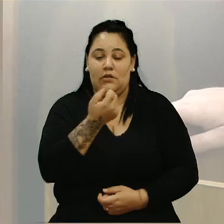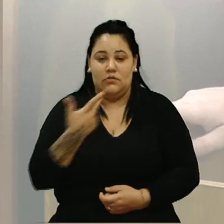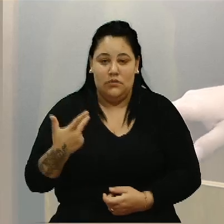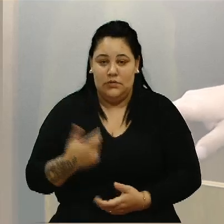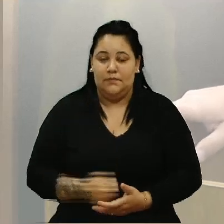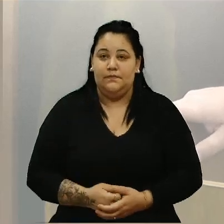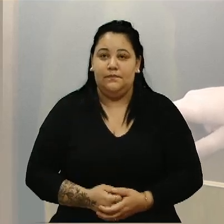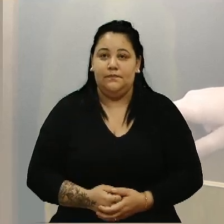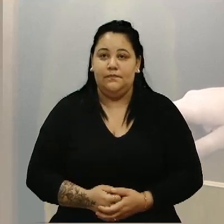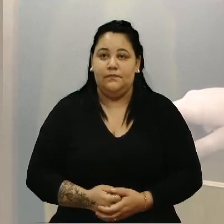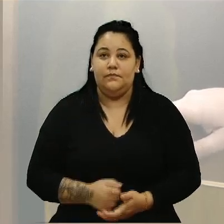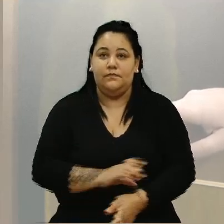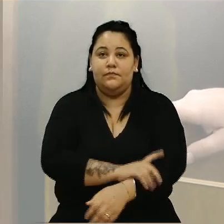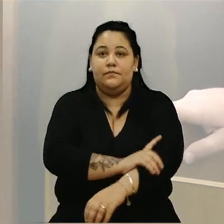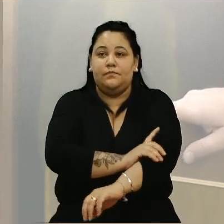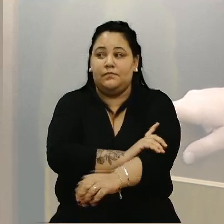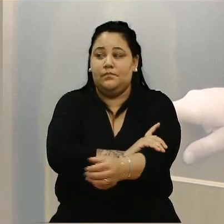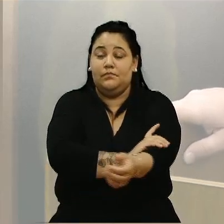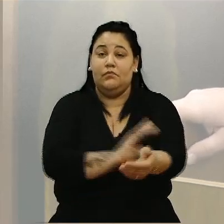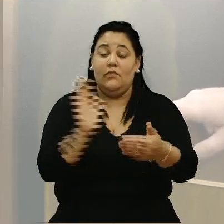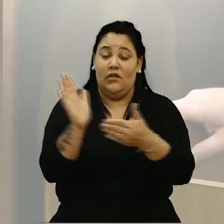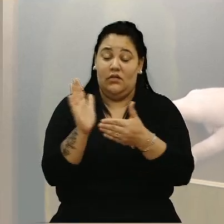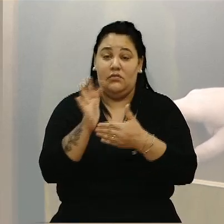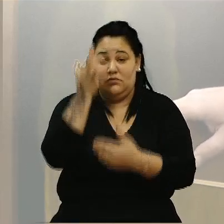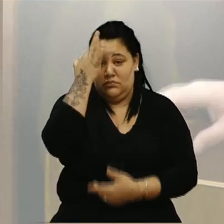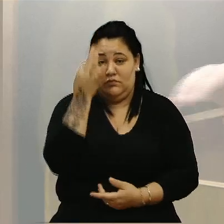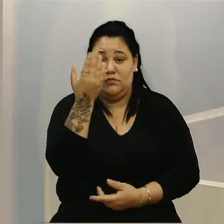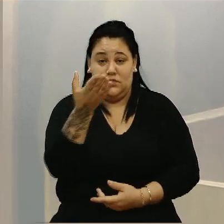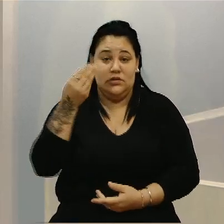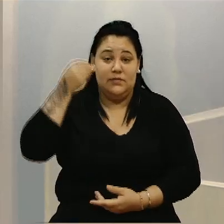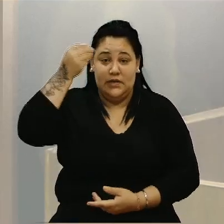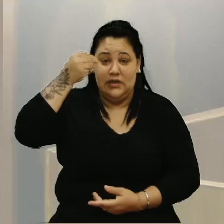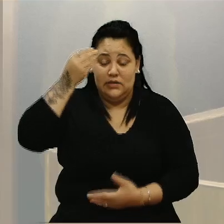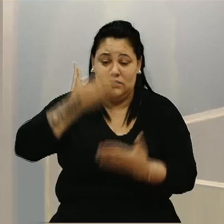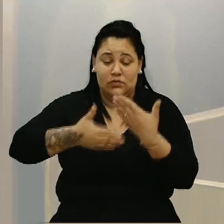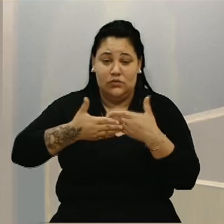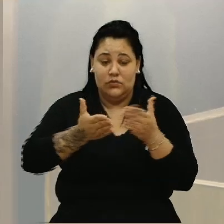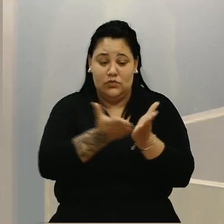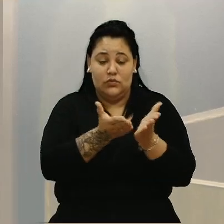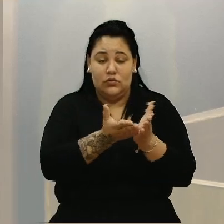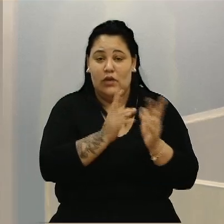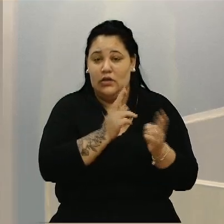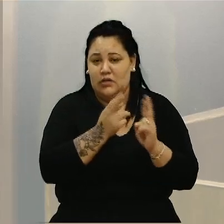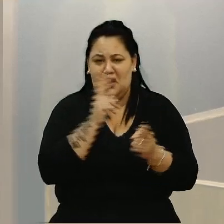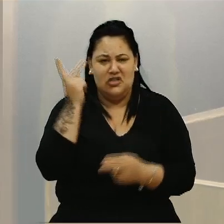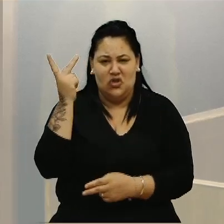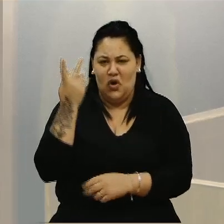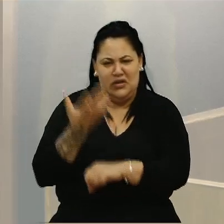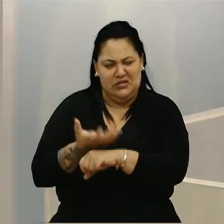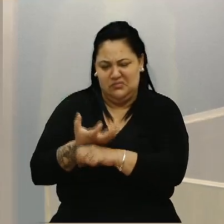até me socorro do senhor, pela sua experiência e todo o seu estudo com relação à história.